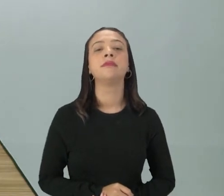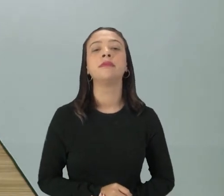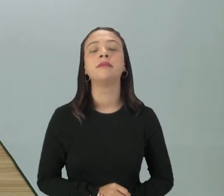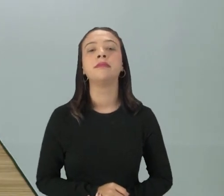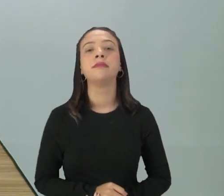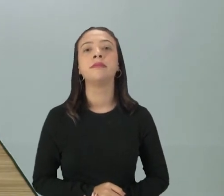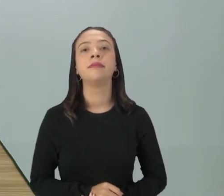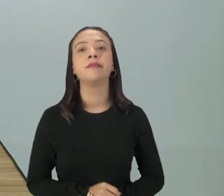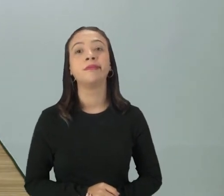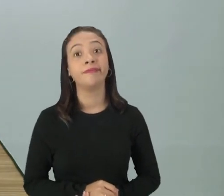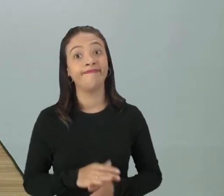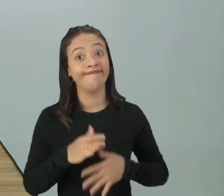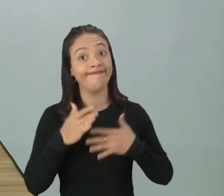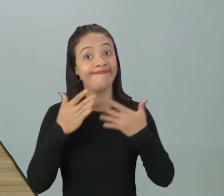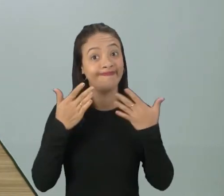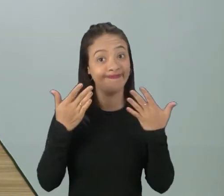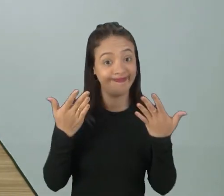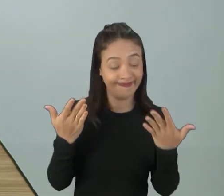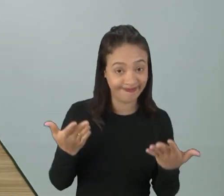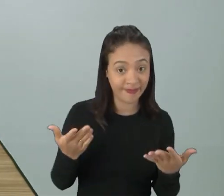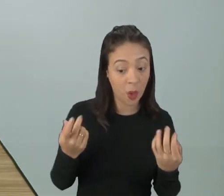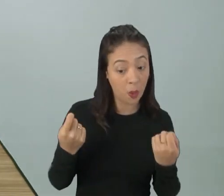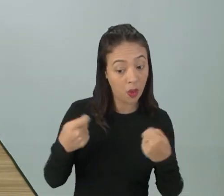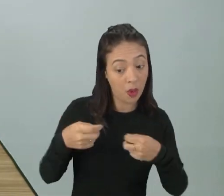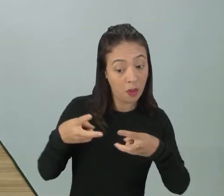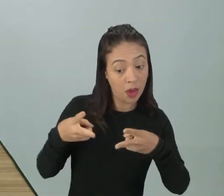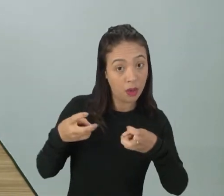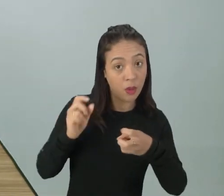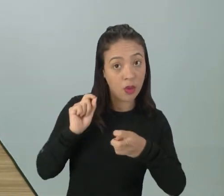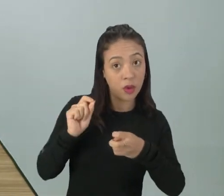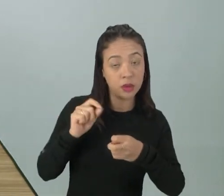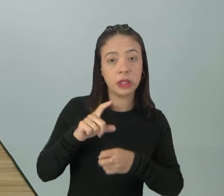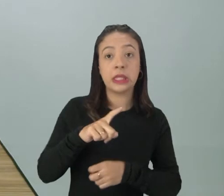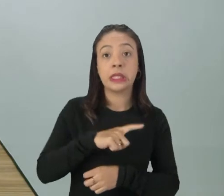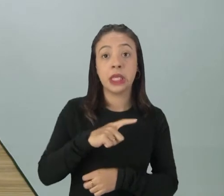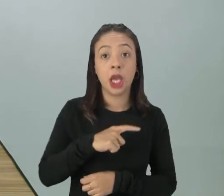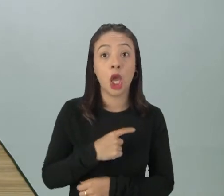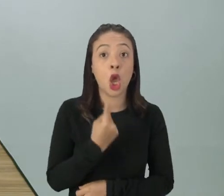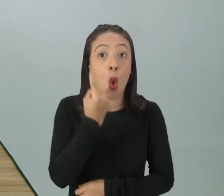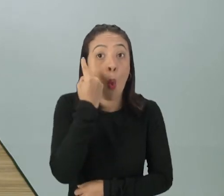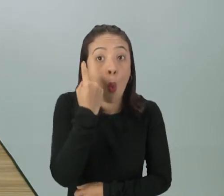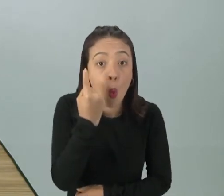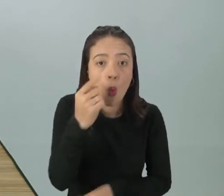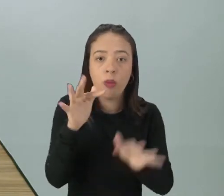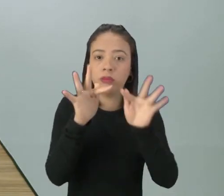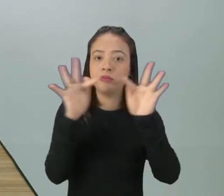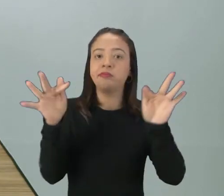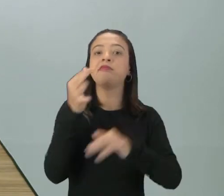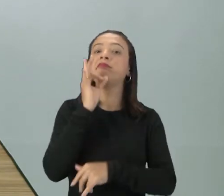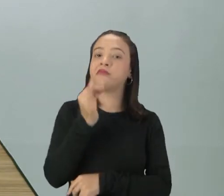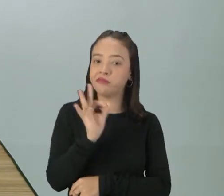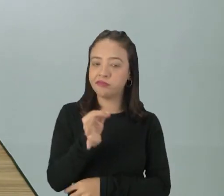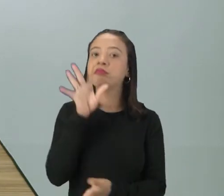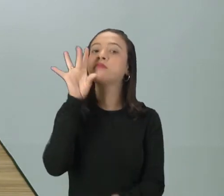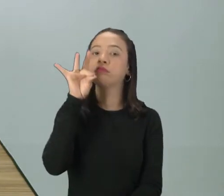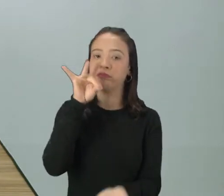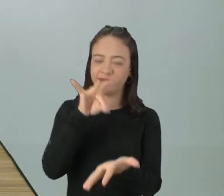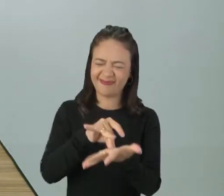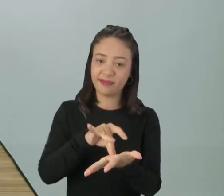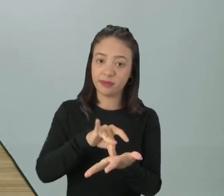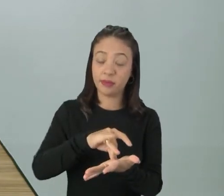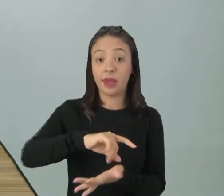Pelo que nós percebemos, temos somente uma frase correta.